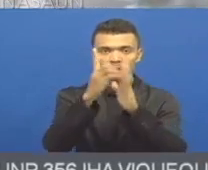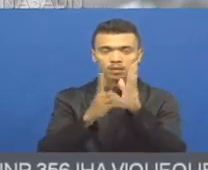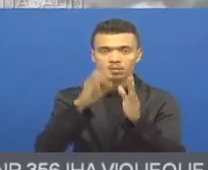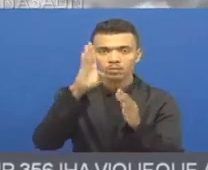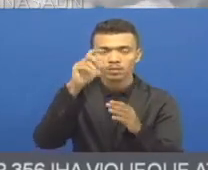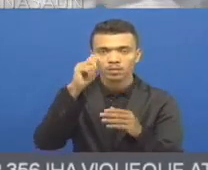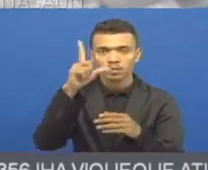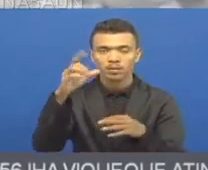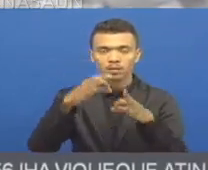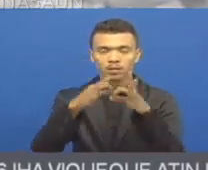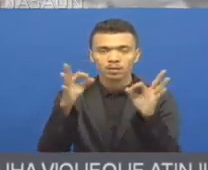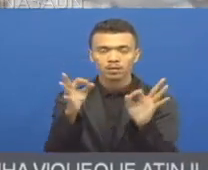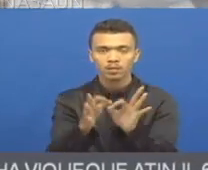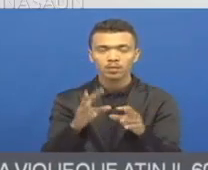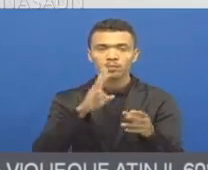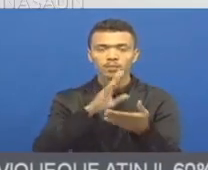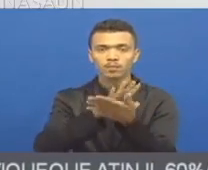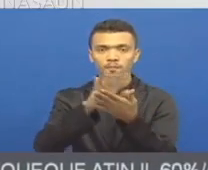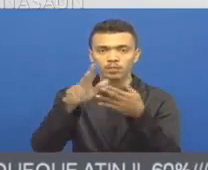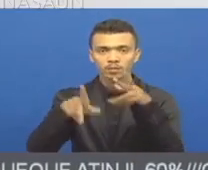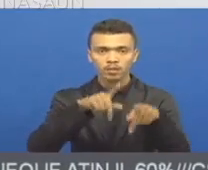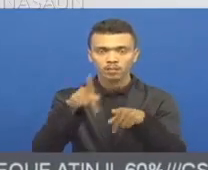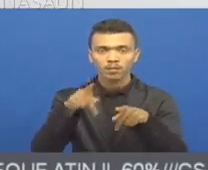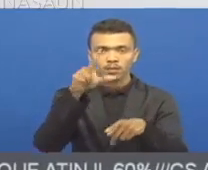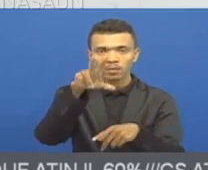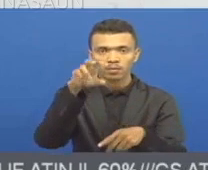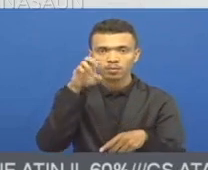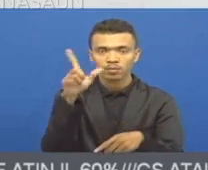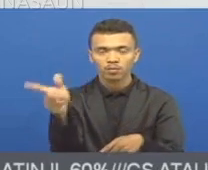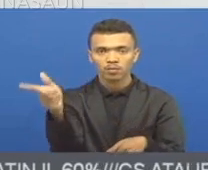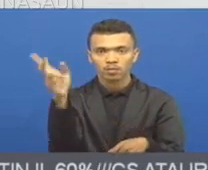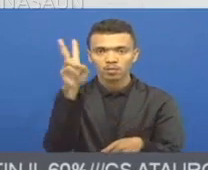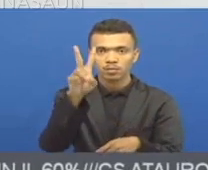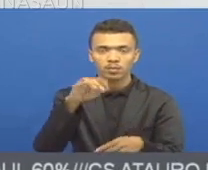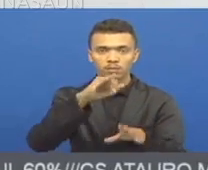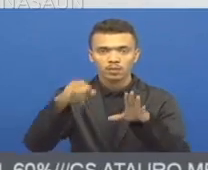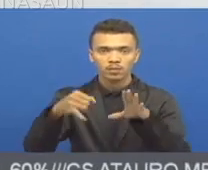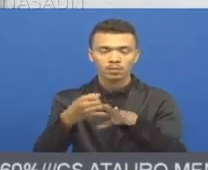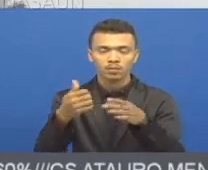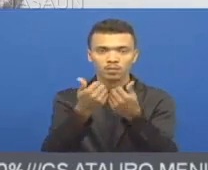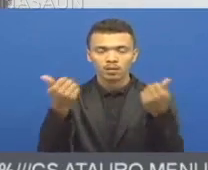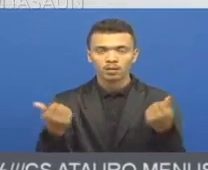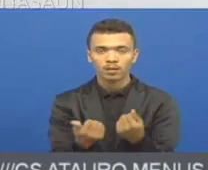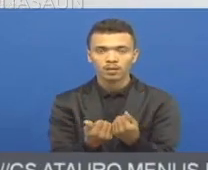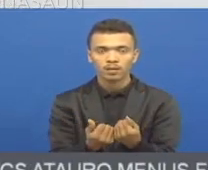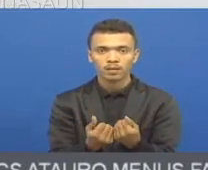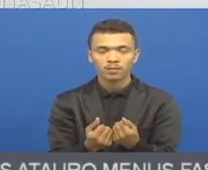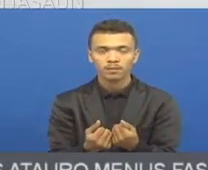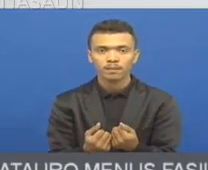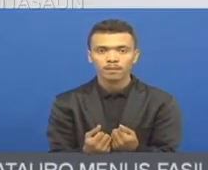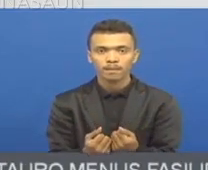instala ona metro contador BMOS ba cliente atos tolo ruanulo racing rua. Nbe localiza e área sarau aitoen cabas